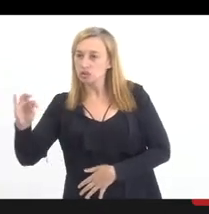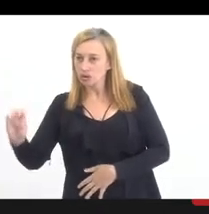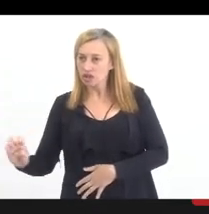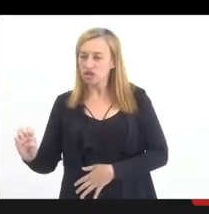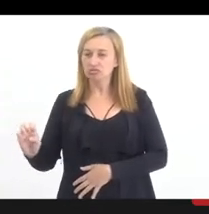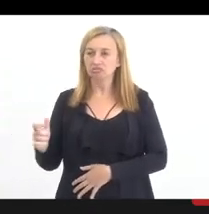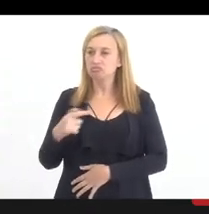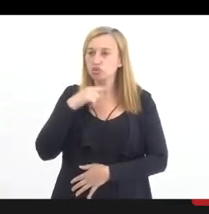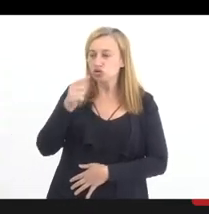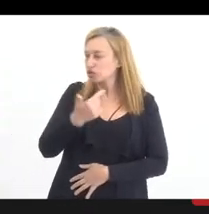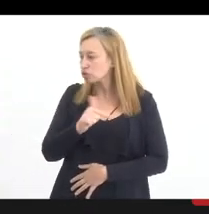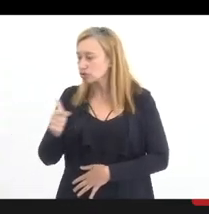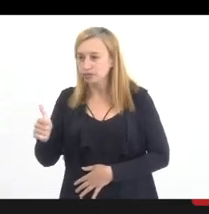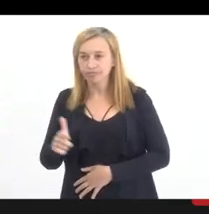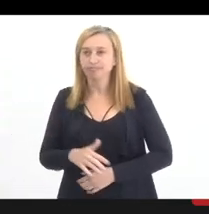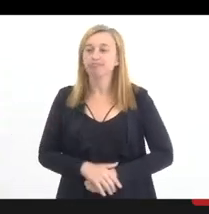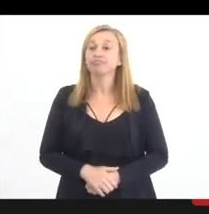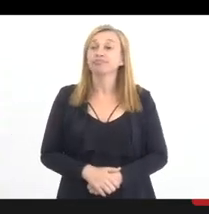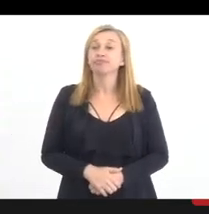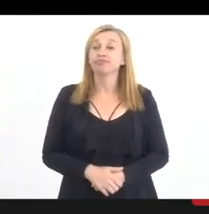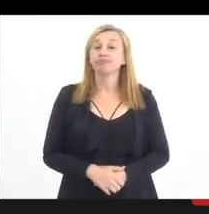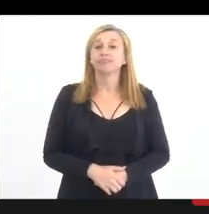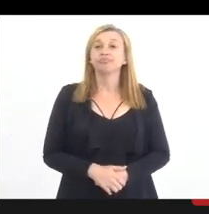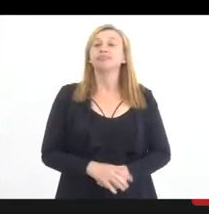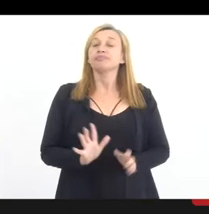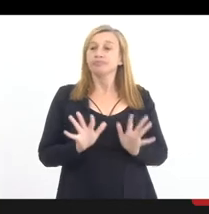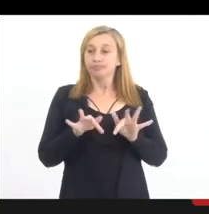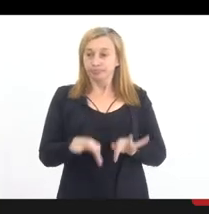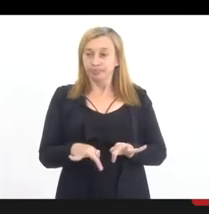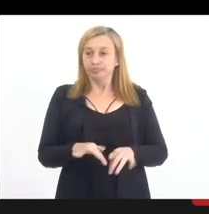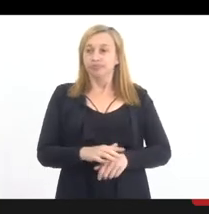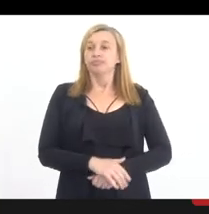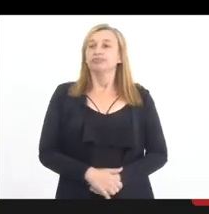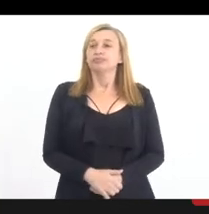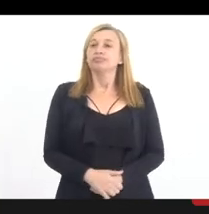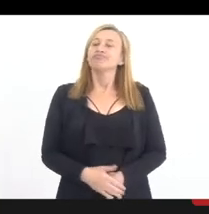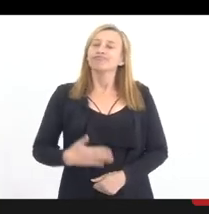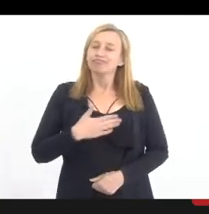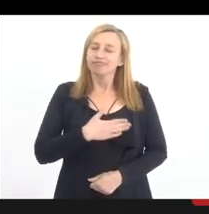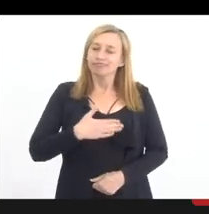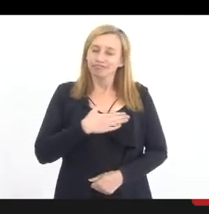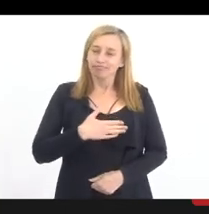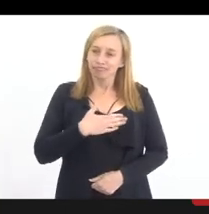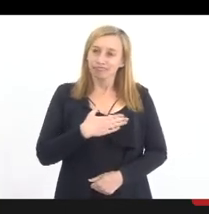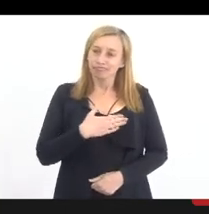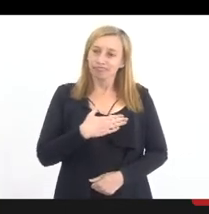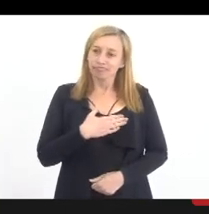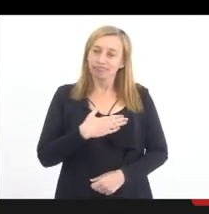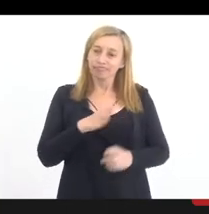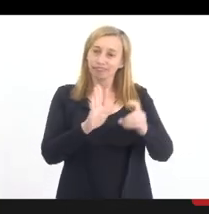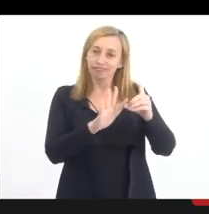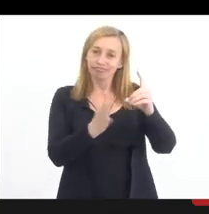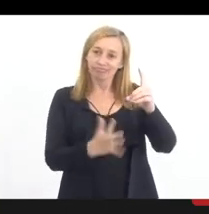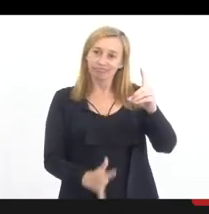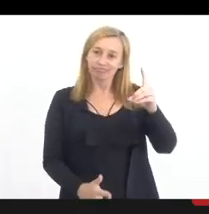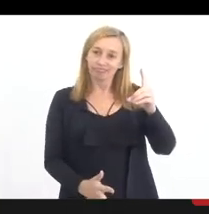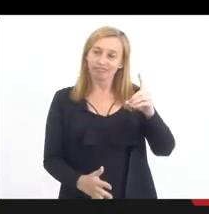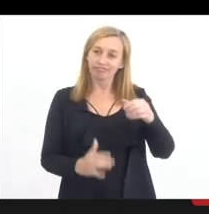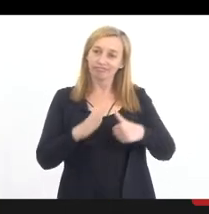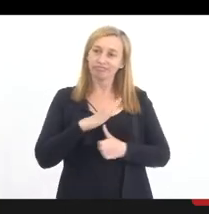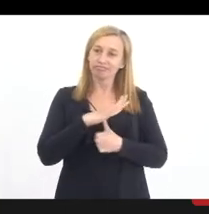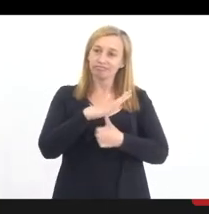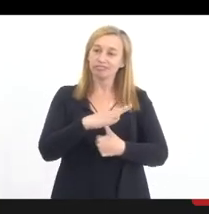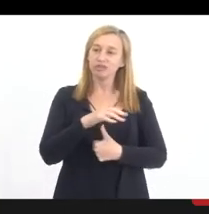Não tenho a menor dúvida. E para finalizar, eu gostaria só de prestar uma homenagem à